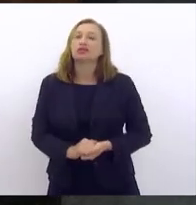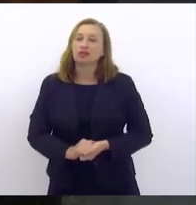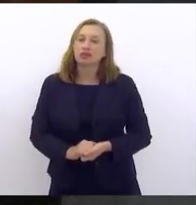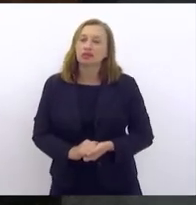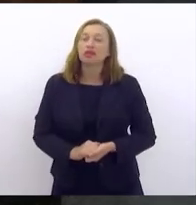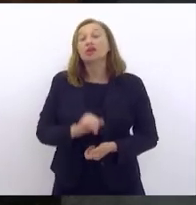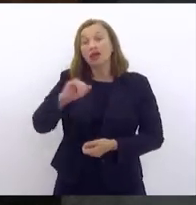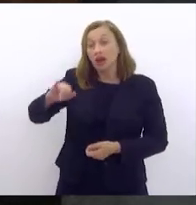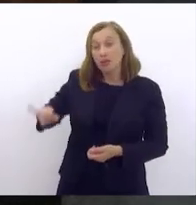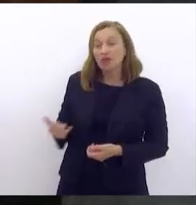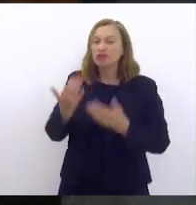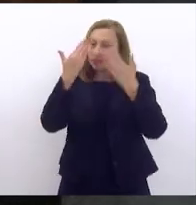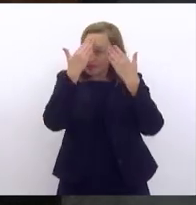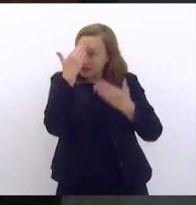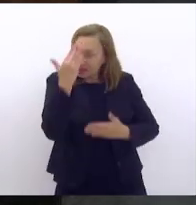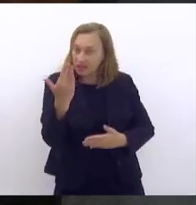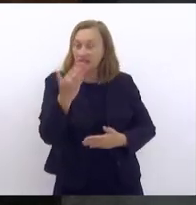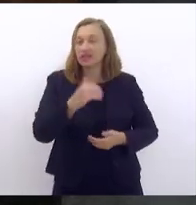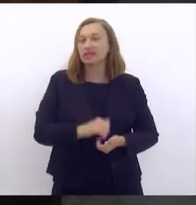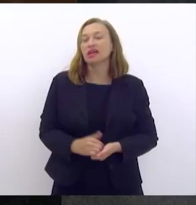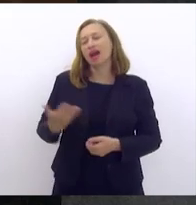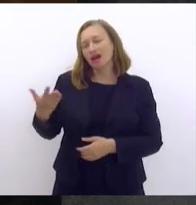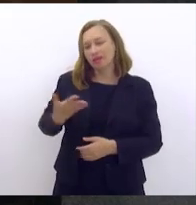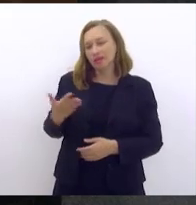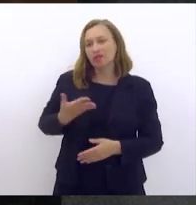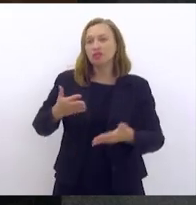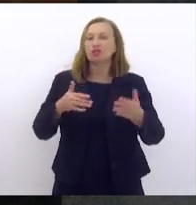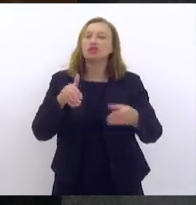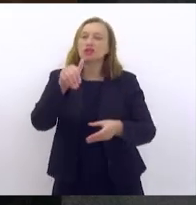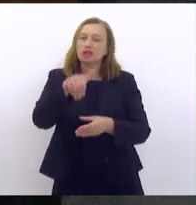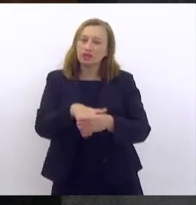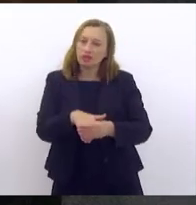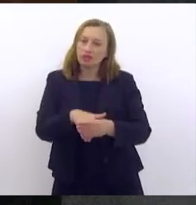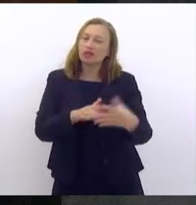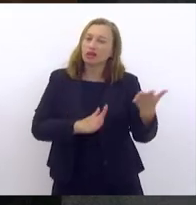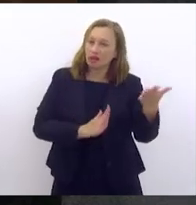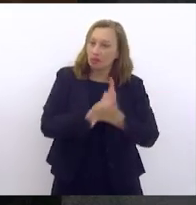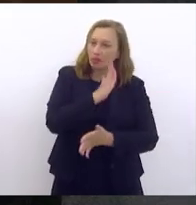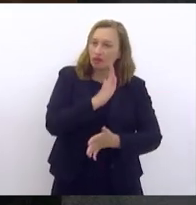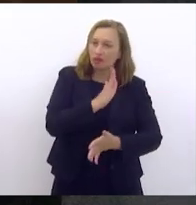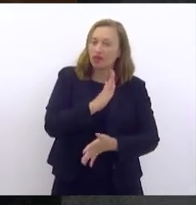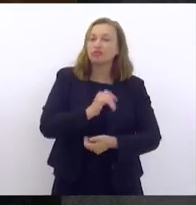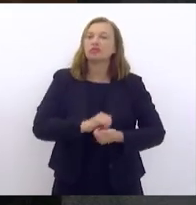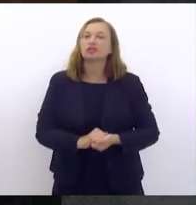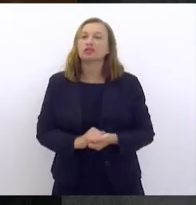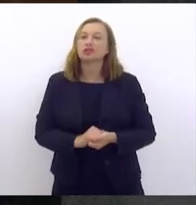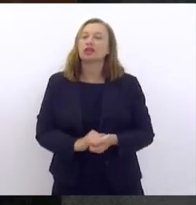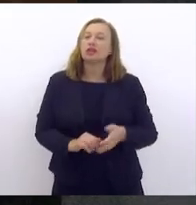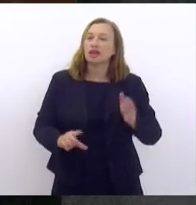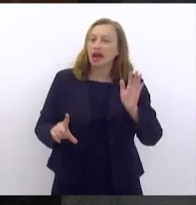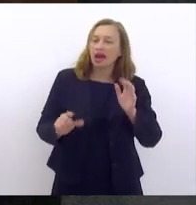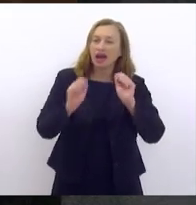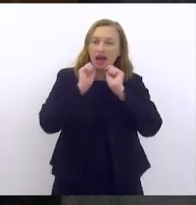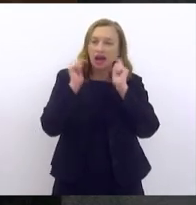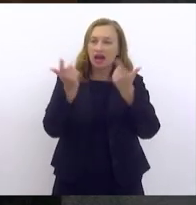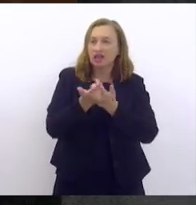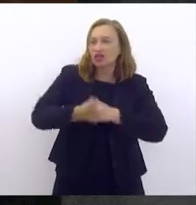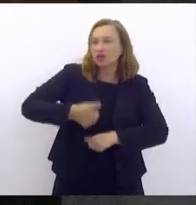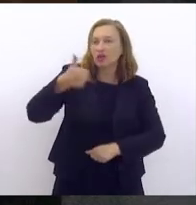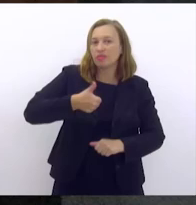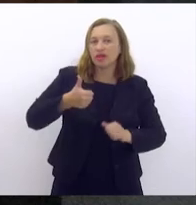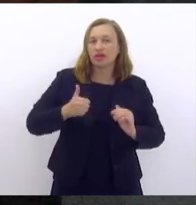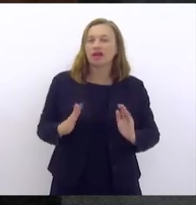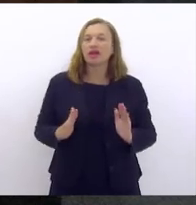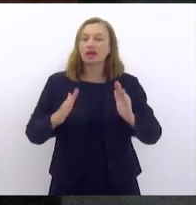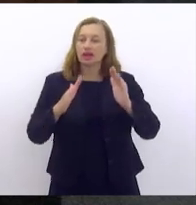E aproveito para agradecer, né, colegas que votaram a favor do projeto que torna a LERJ, né, a primeira casa